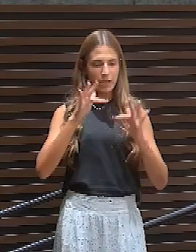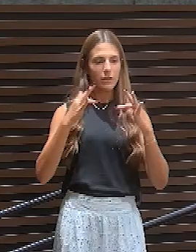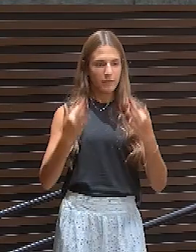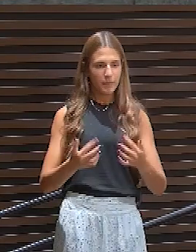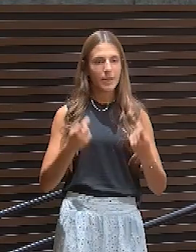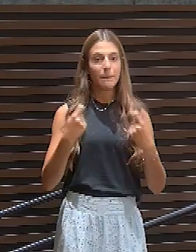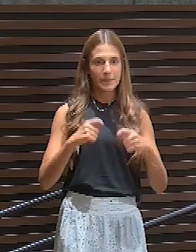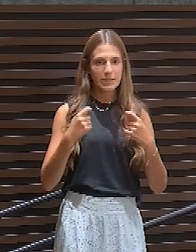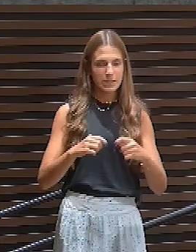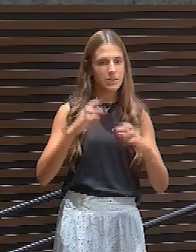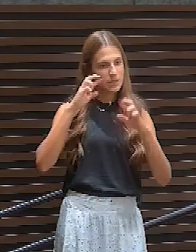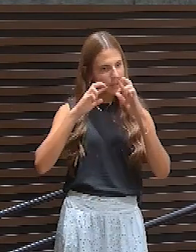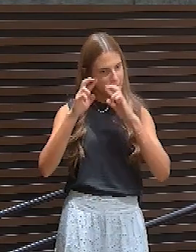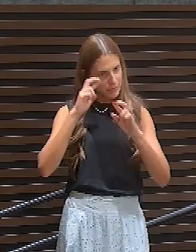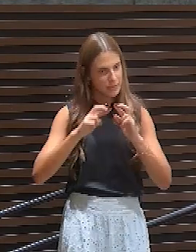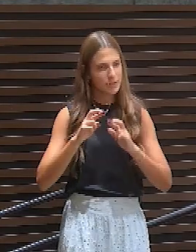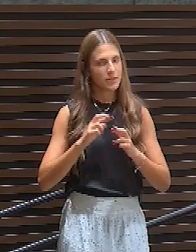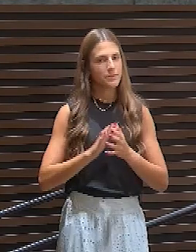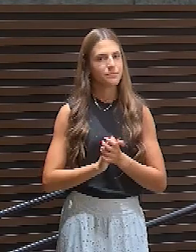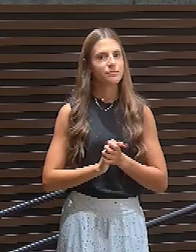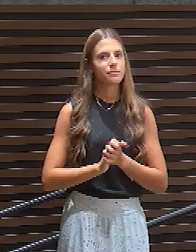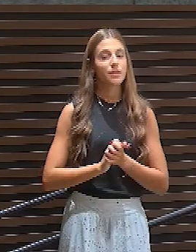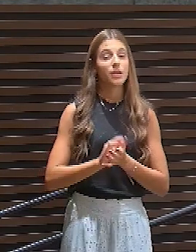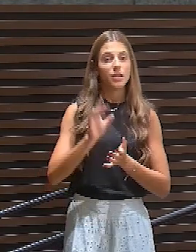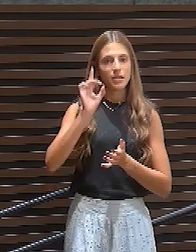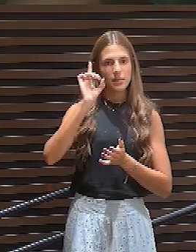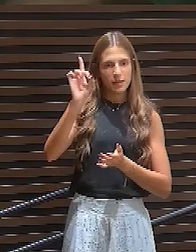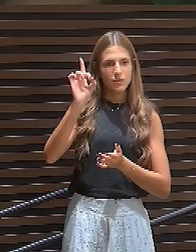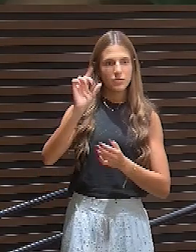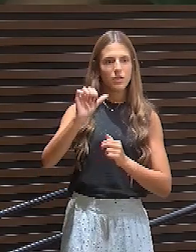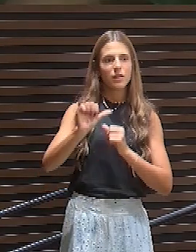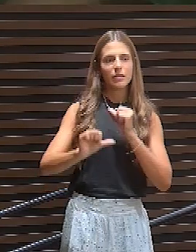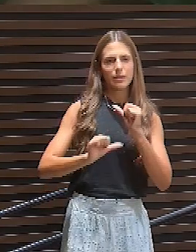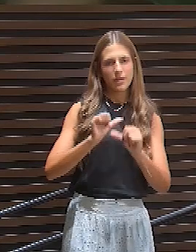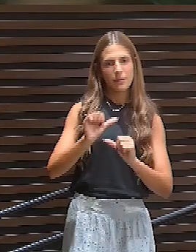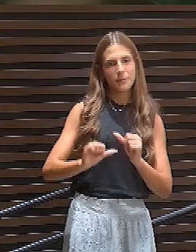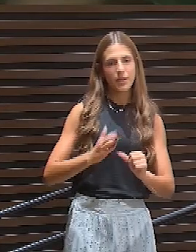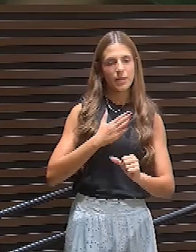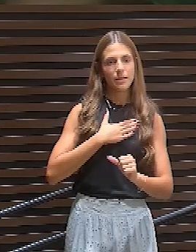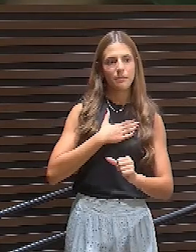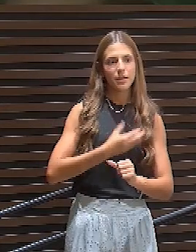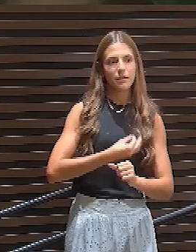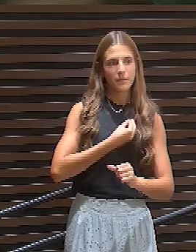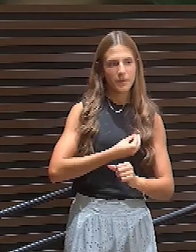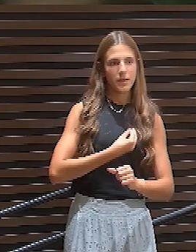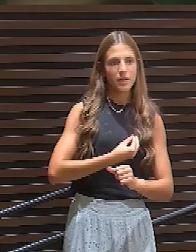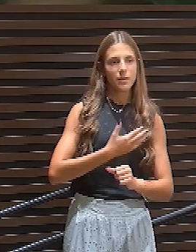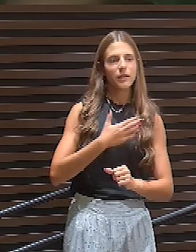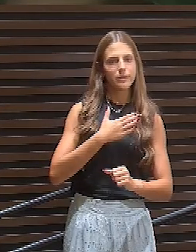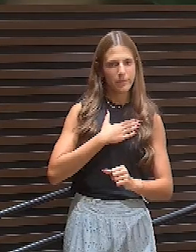Deus opera na minha vida e na vida da minha família.